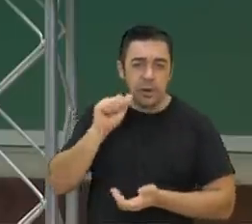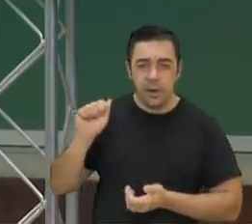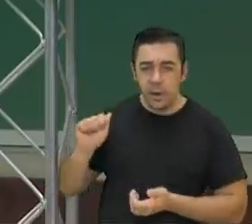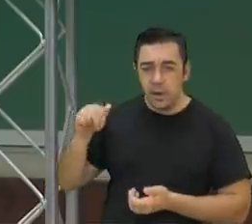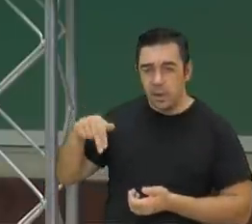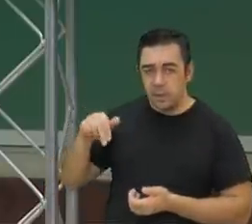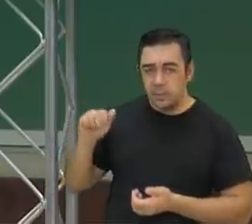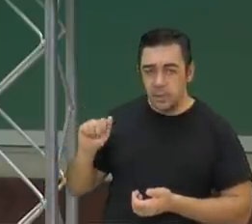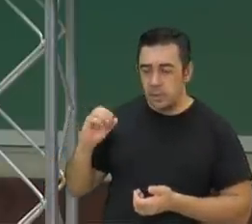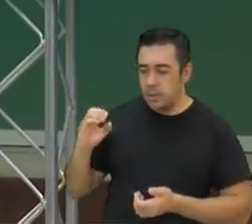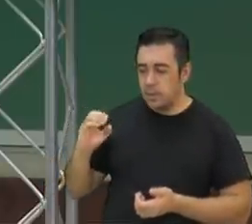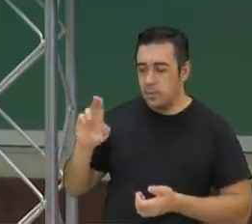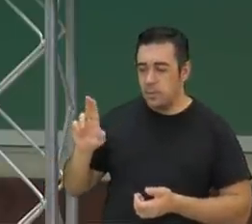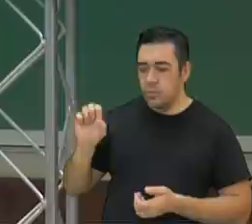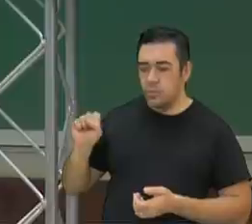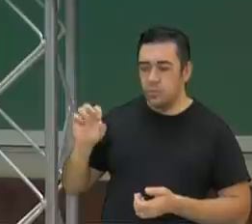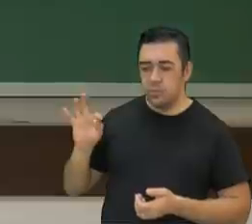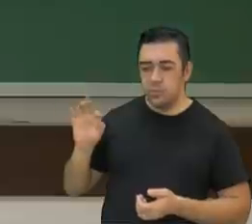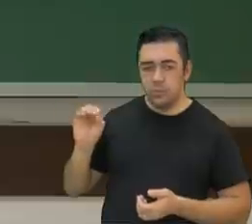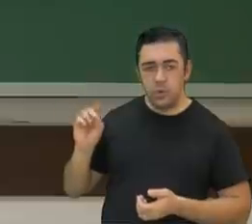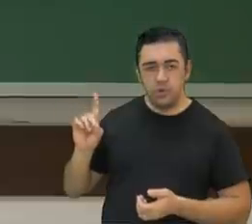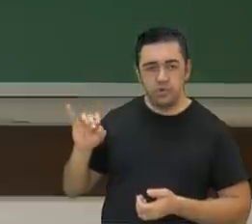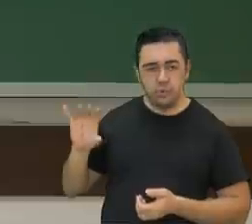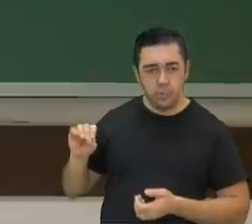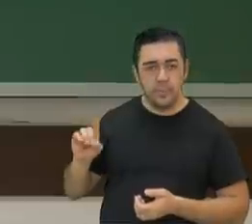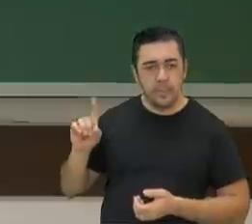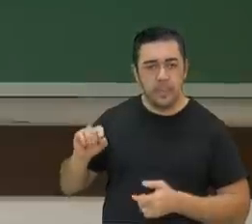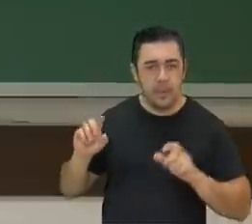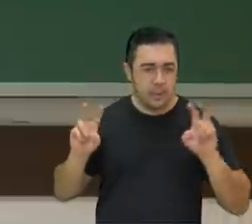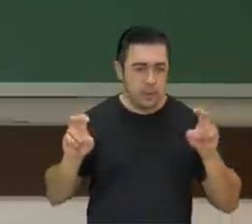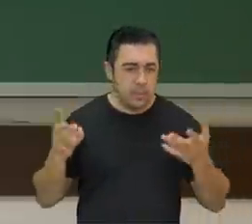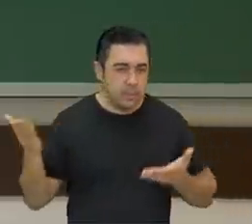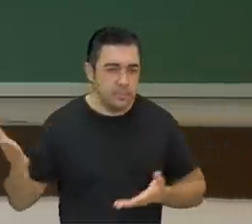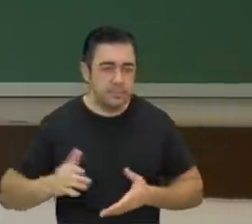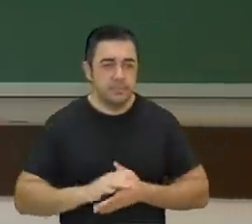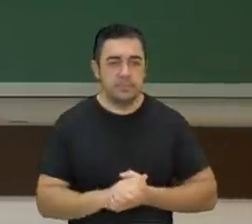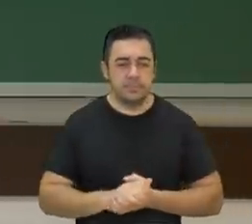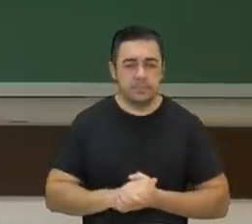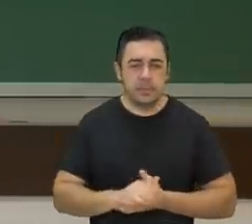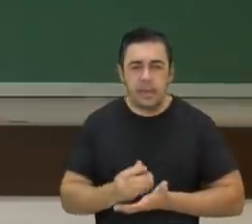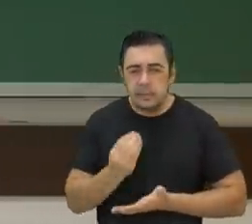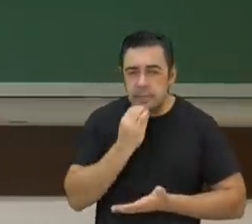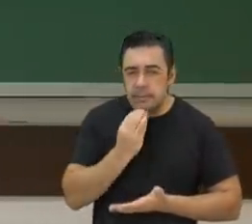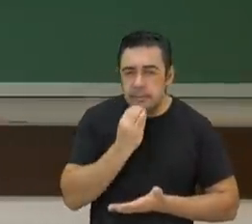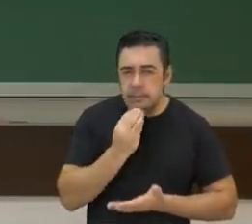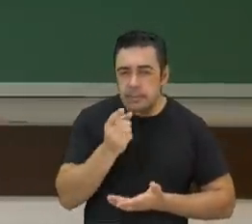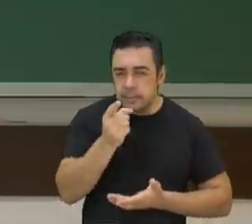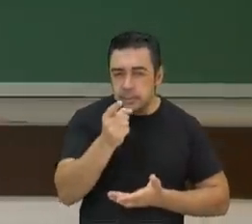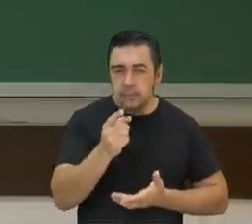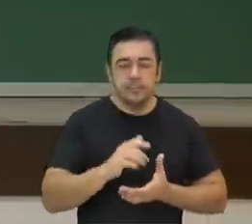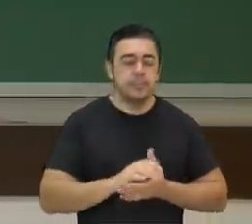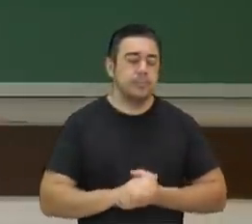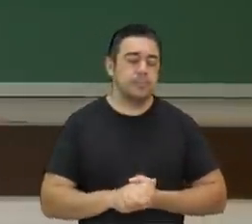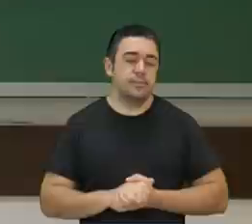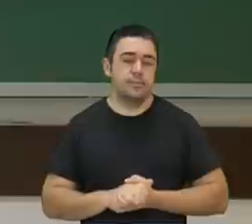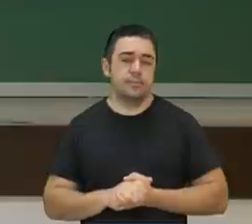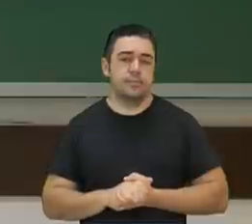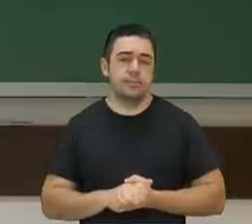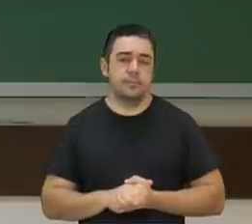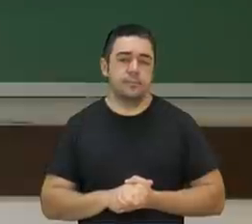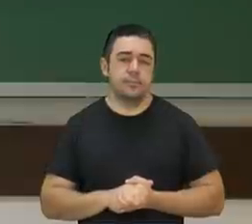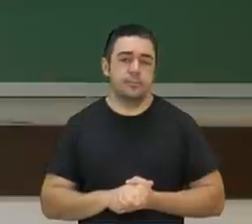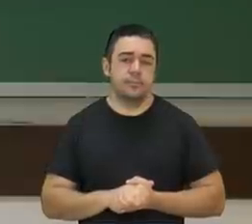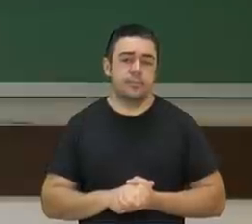aqui do conto Bruxas Não Existem, né, do Moacir Scliar. Vamos fazer um teste aqui com relação a isso que a gente